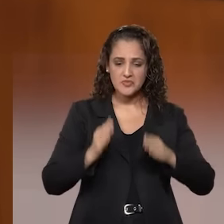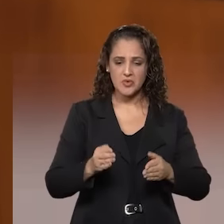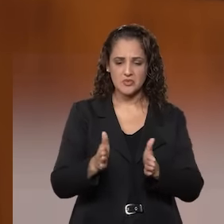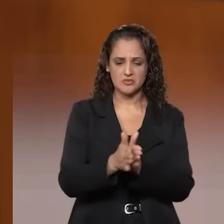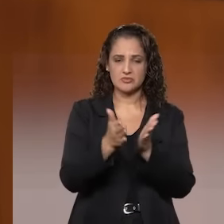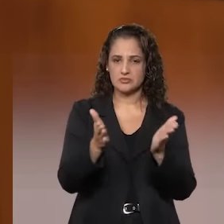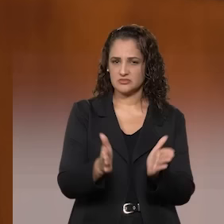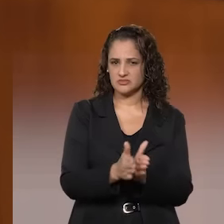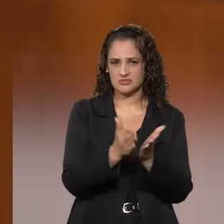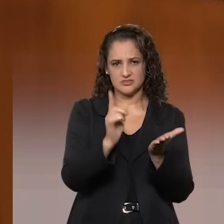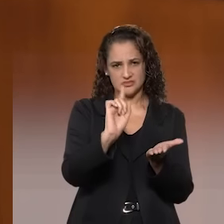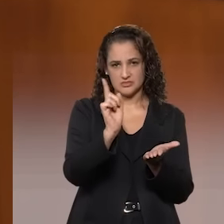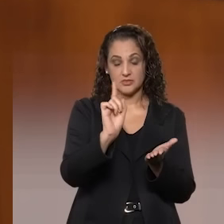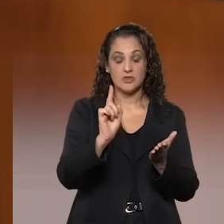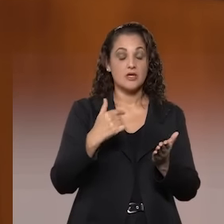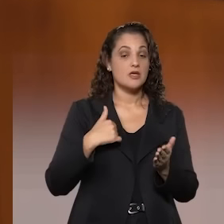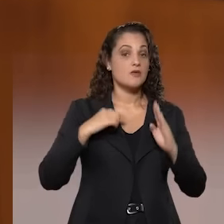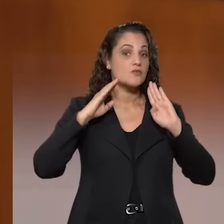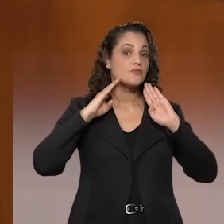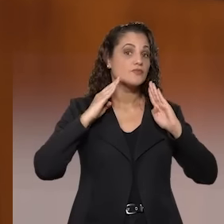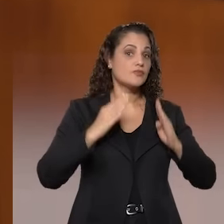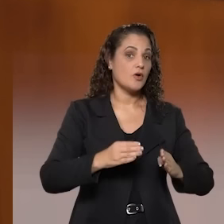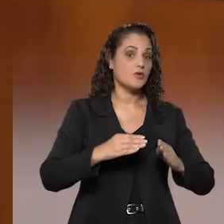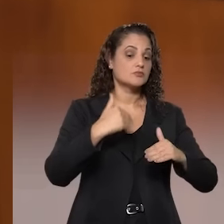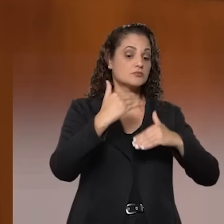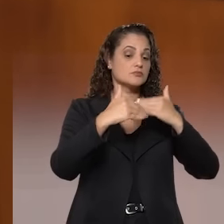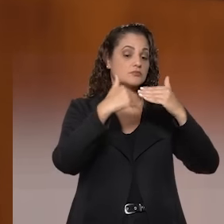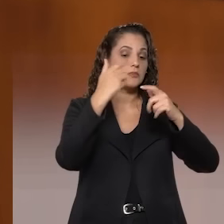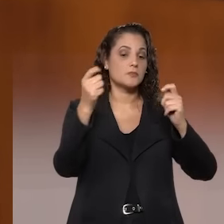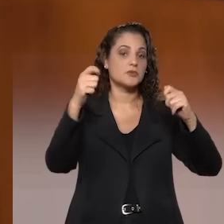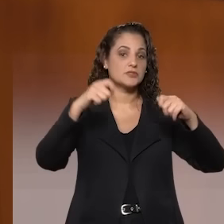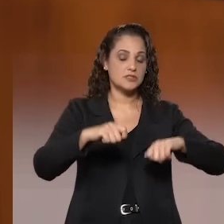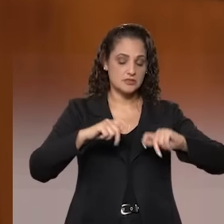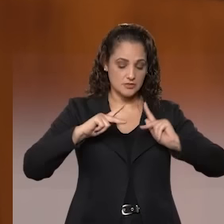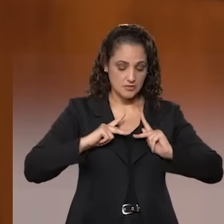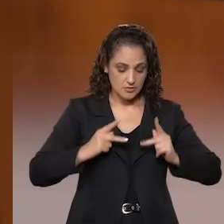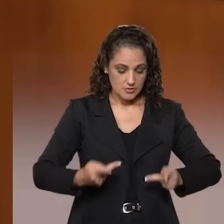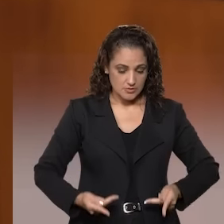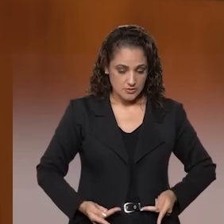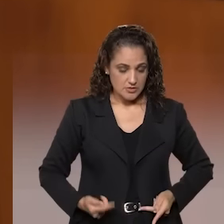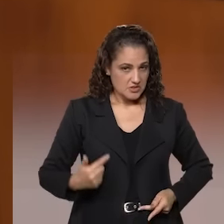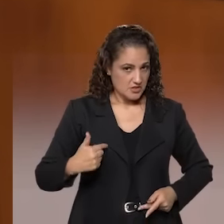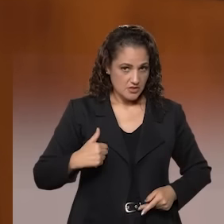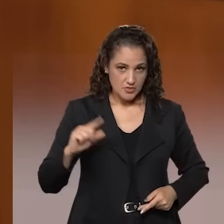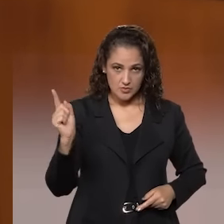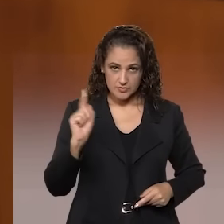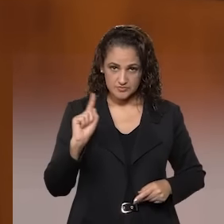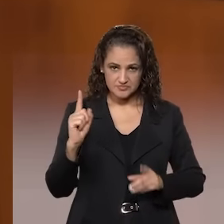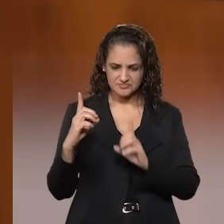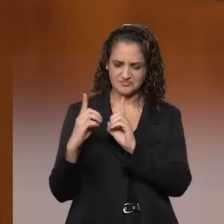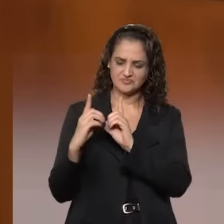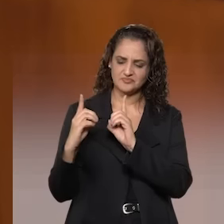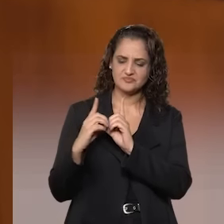sou a favor da abordagem assistencial ou assistencialista existe assistência sim que é dever do Estado mas a